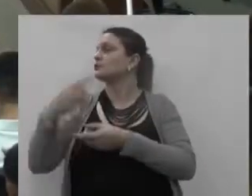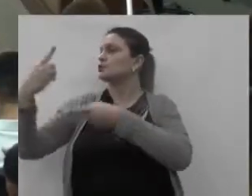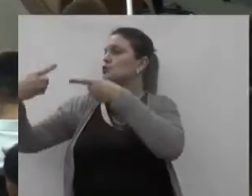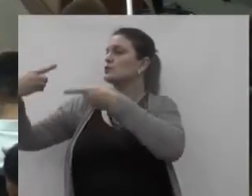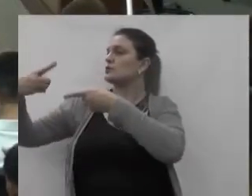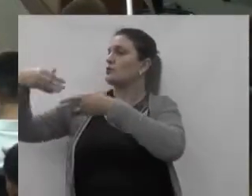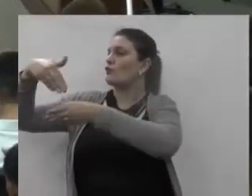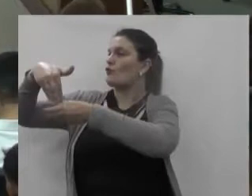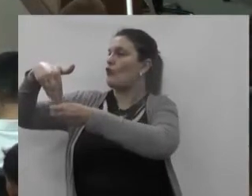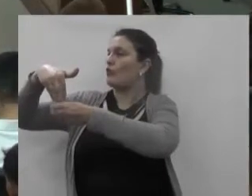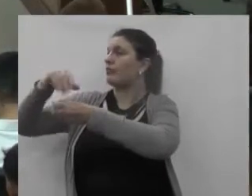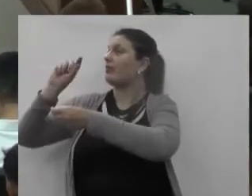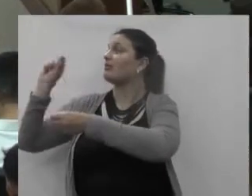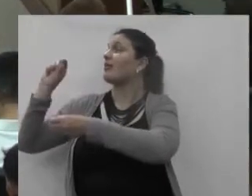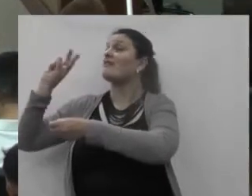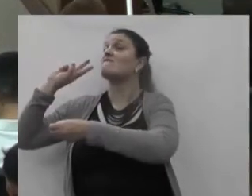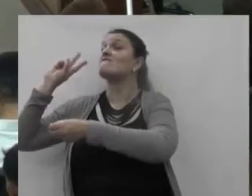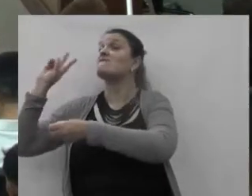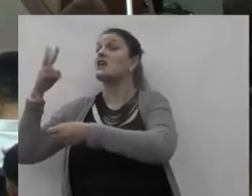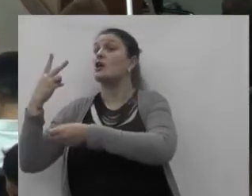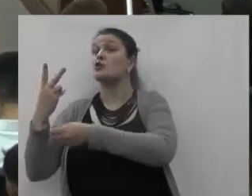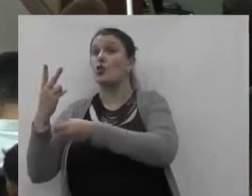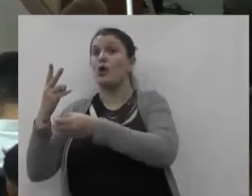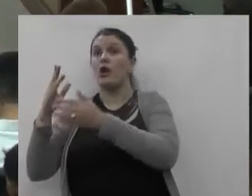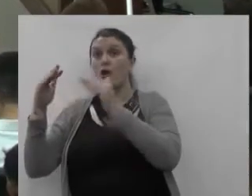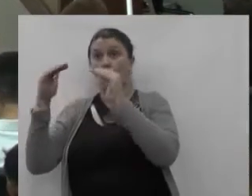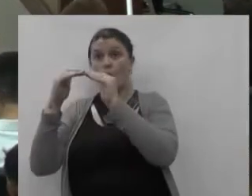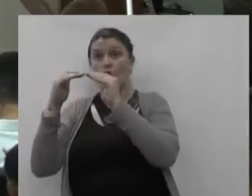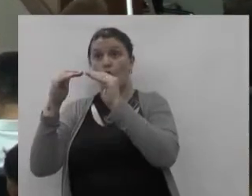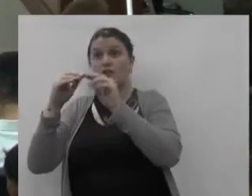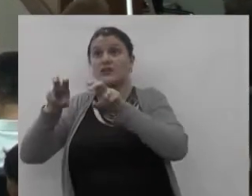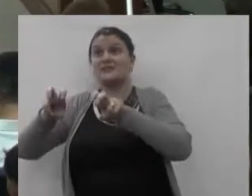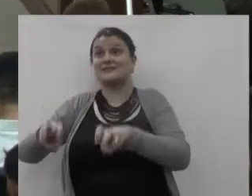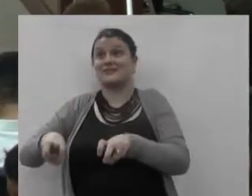Em votação, senhores vereadores que aprovam, permaneçam como estão.